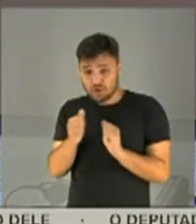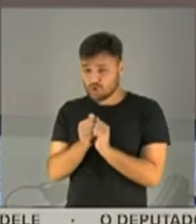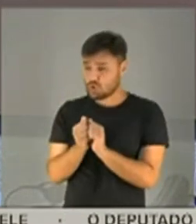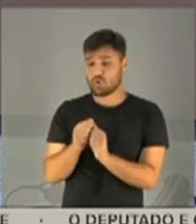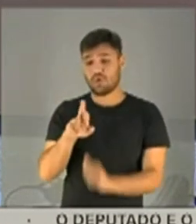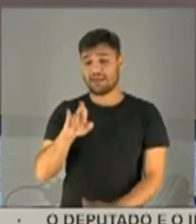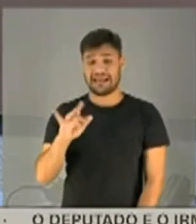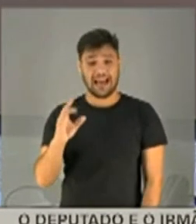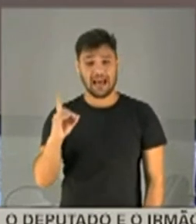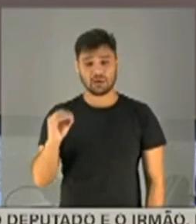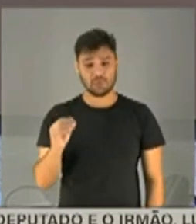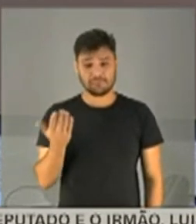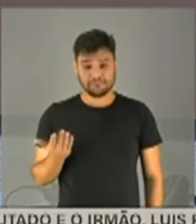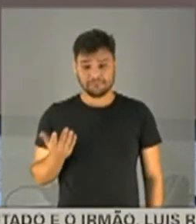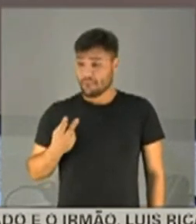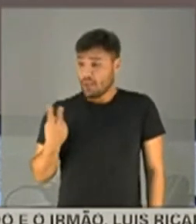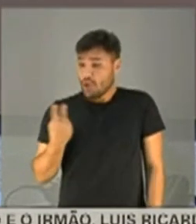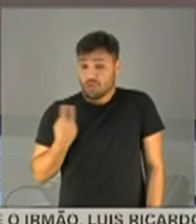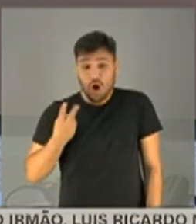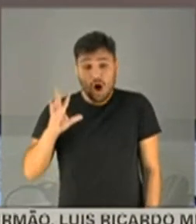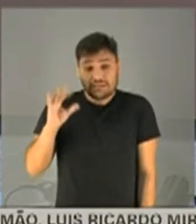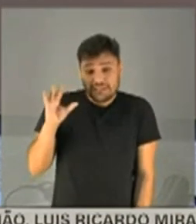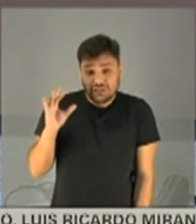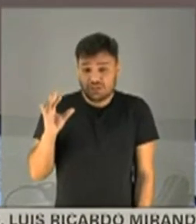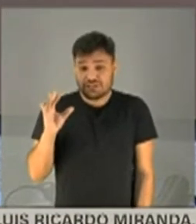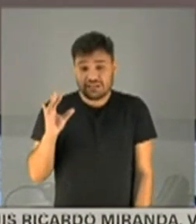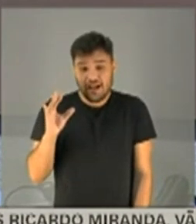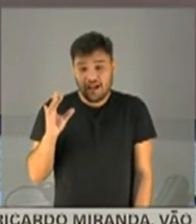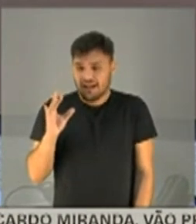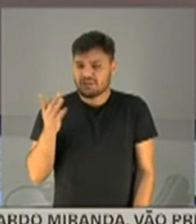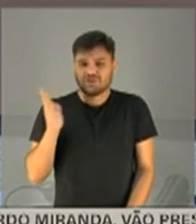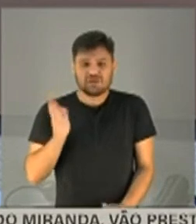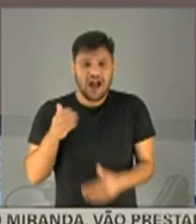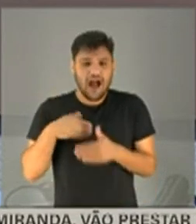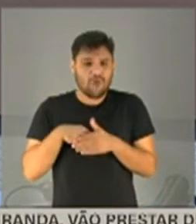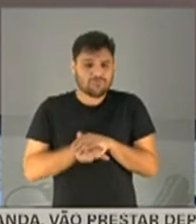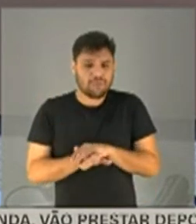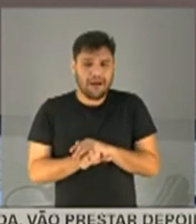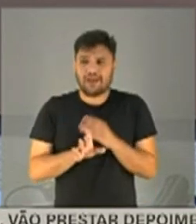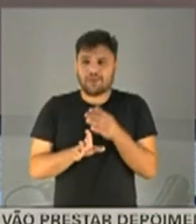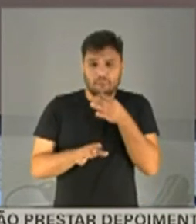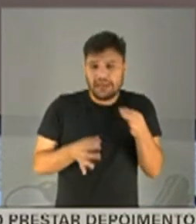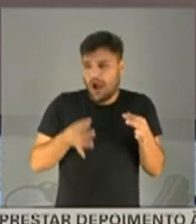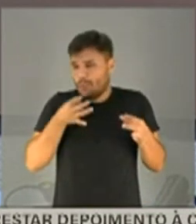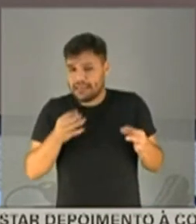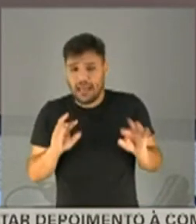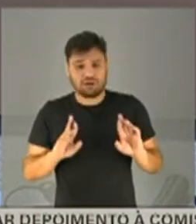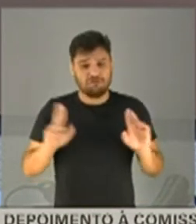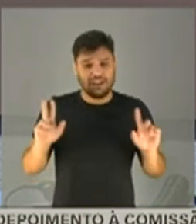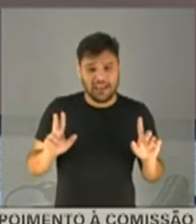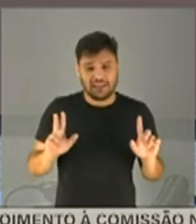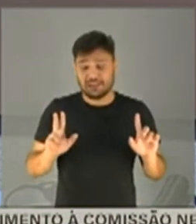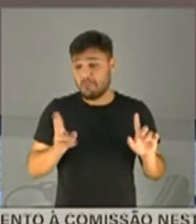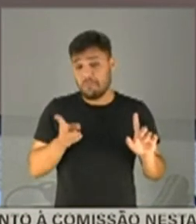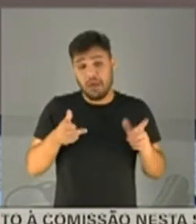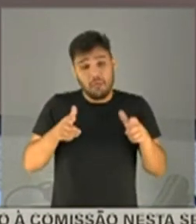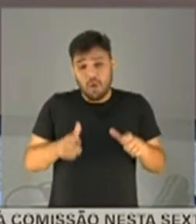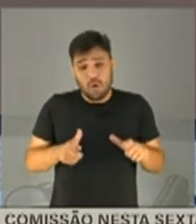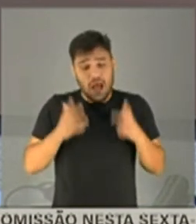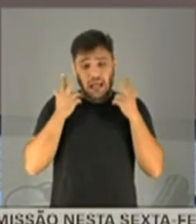doutor Ricardo. Nós, cientistas, estamos absolutamente acostumados com divergir em opiniões e estarmos no mesmo ambiente com a